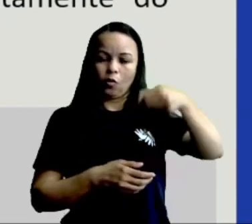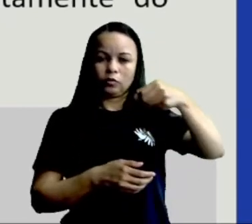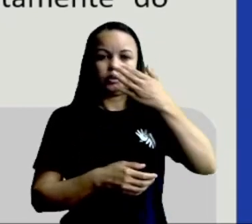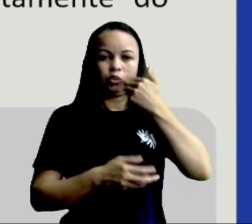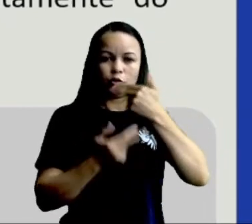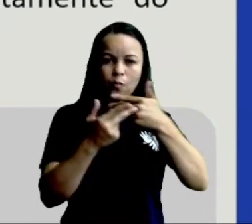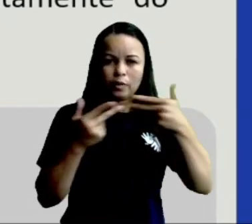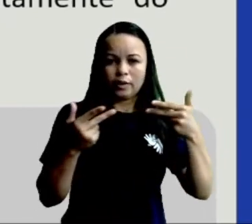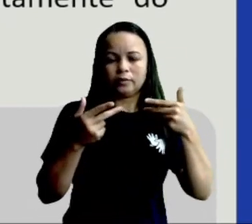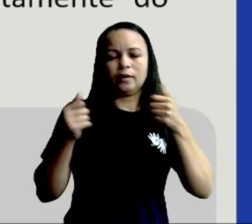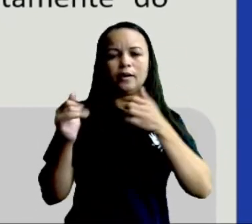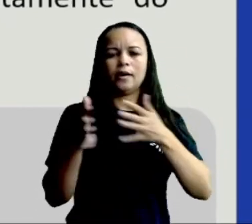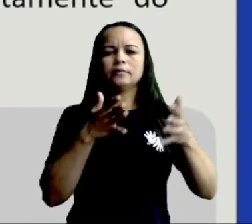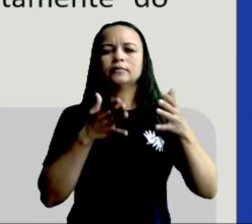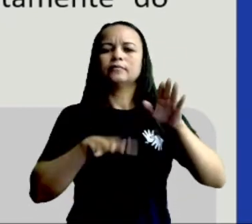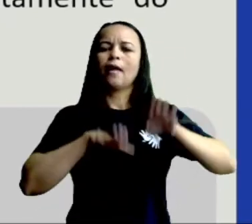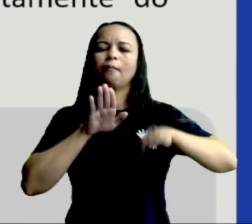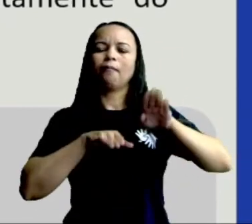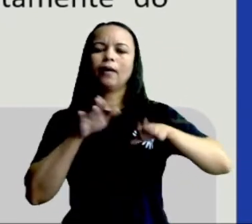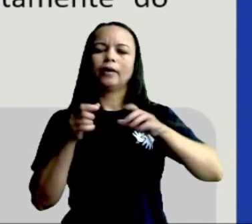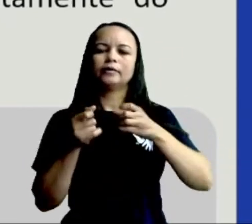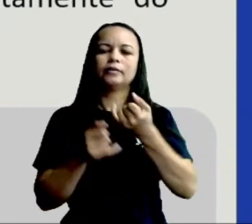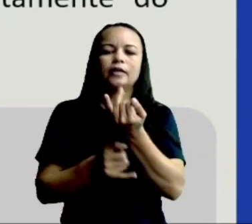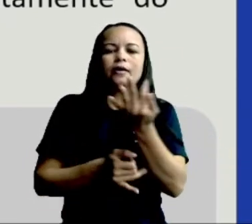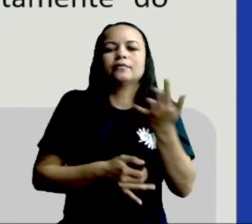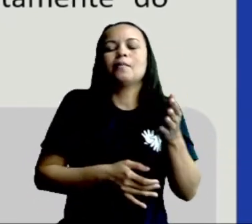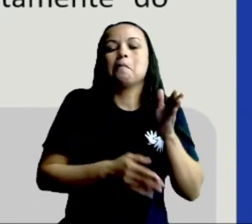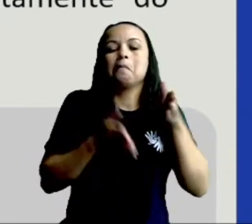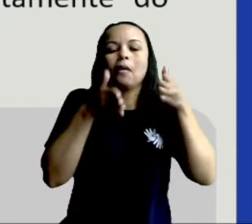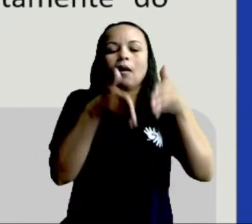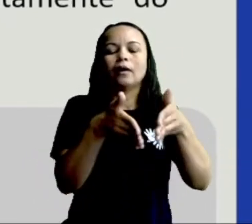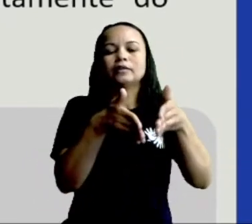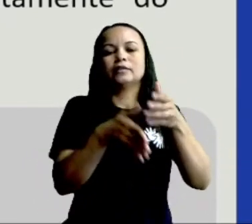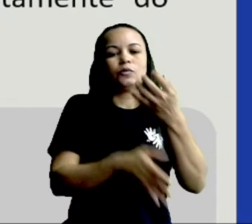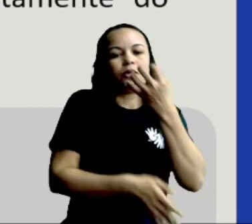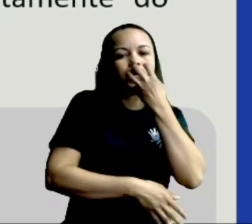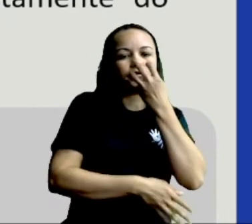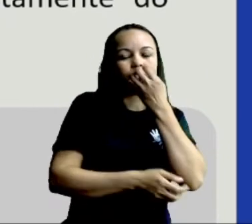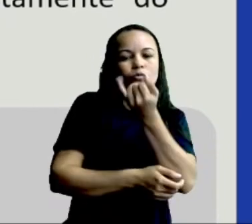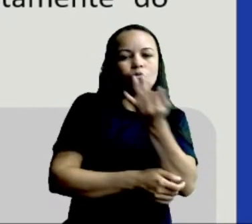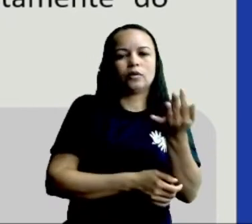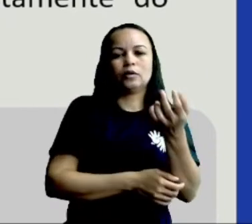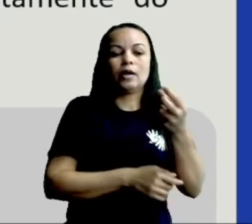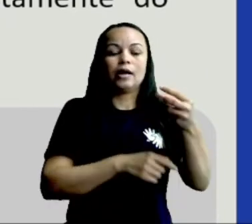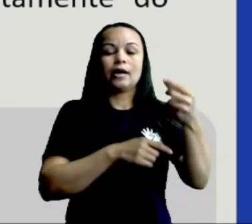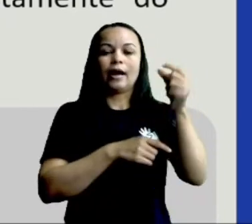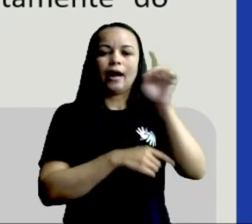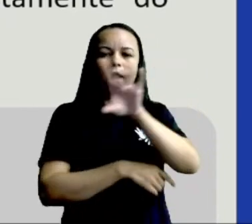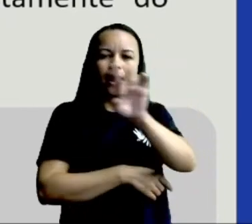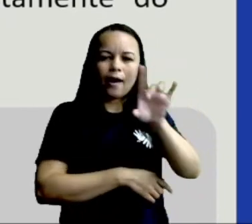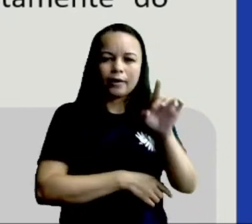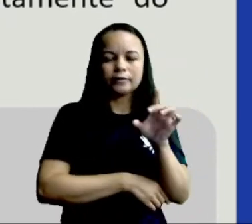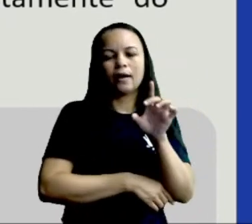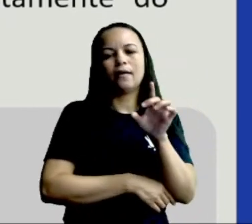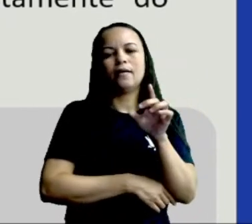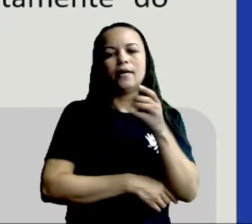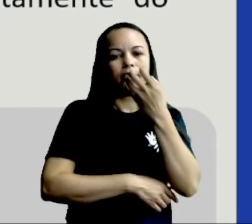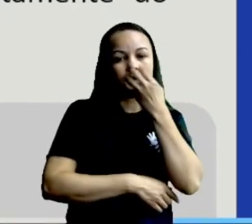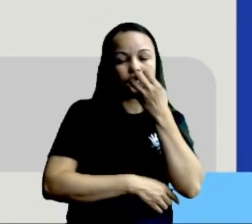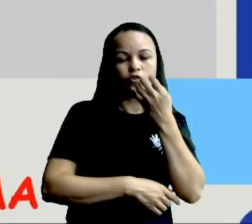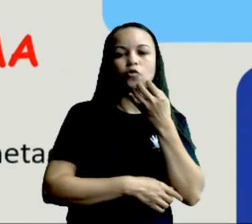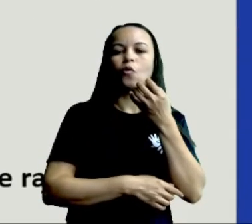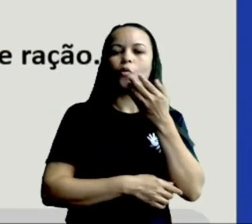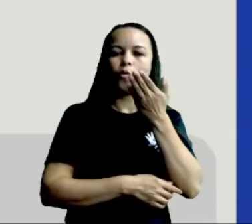depende diretamente do número de cães e que cada cachorro consome 3 pacotes. Deu para